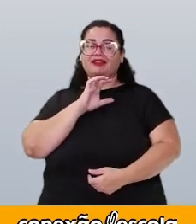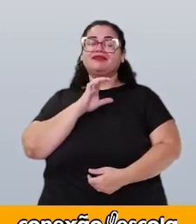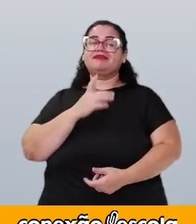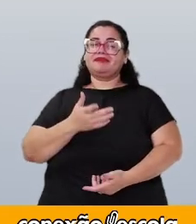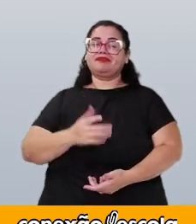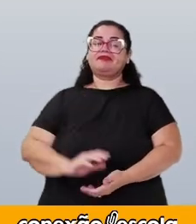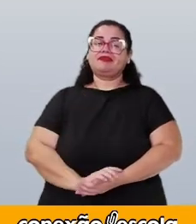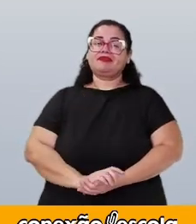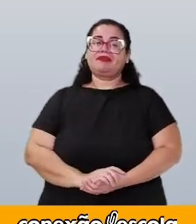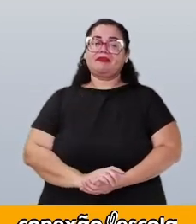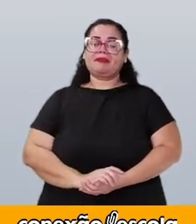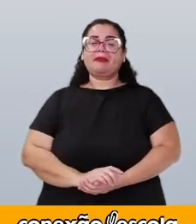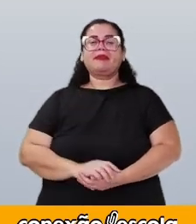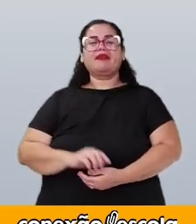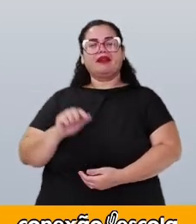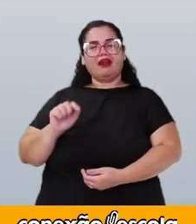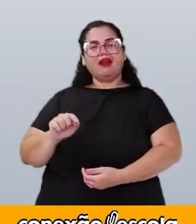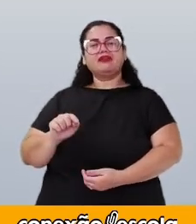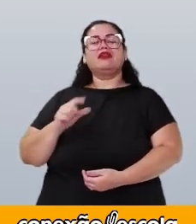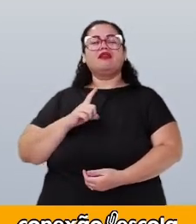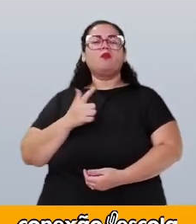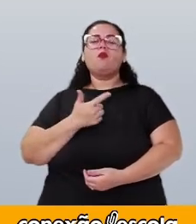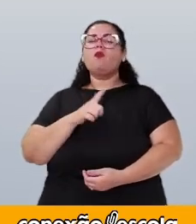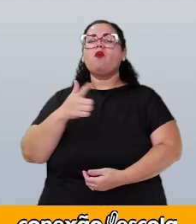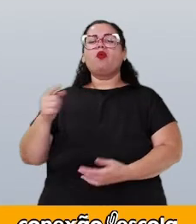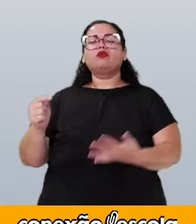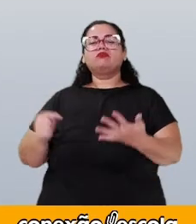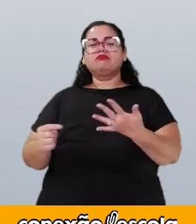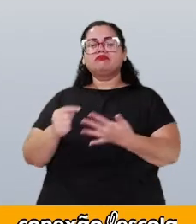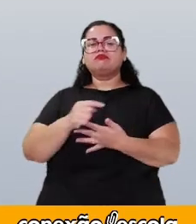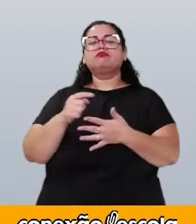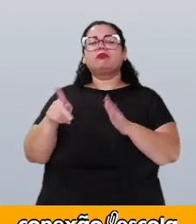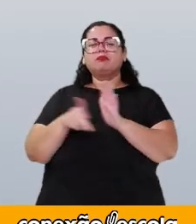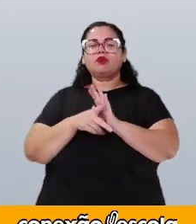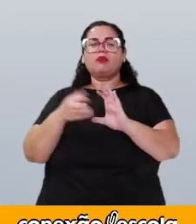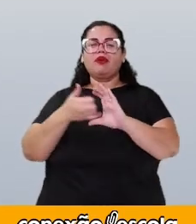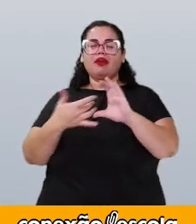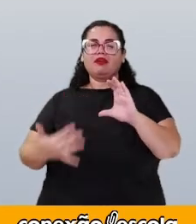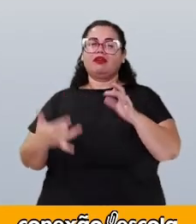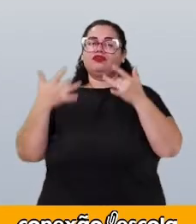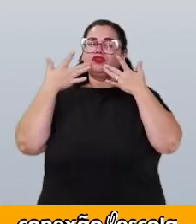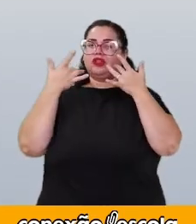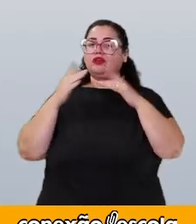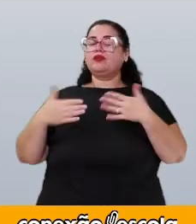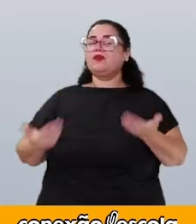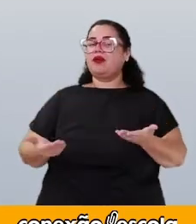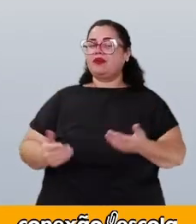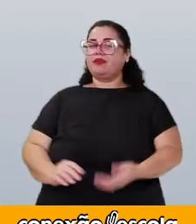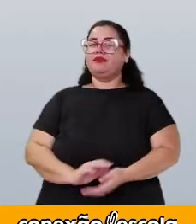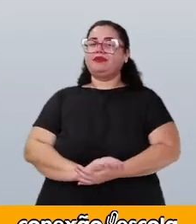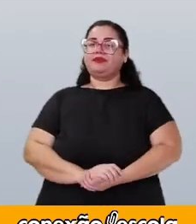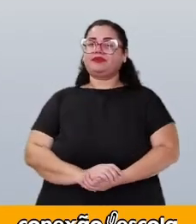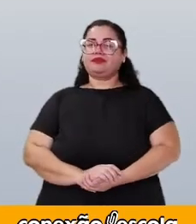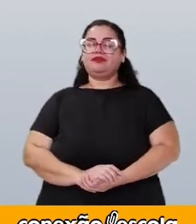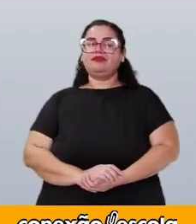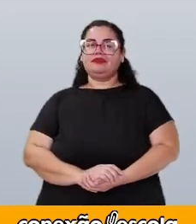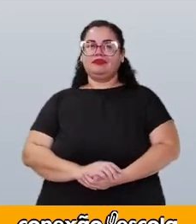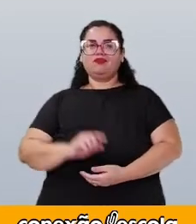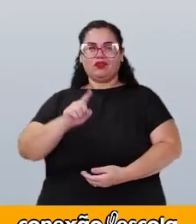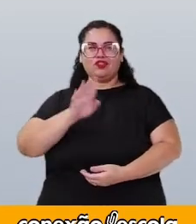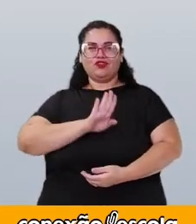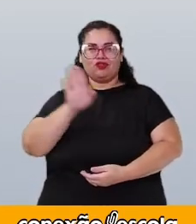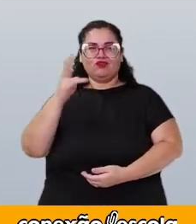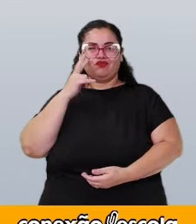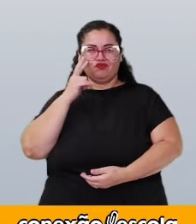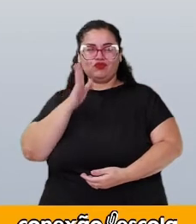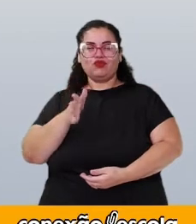além desses, quais outros elementos caracterizam uma peça de teatro? Bem, se você já foi assistir,